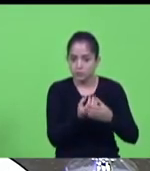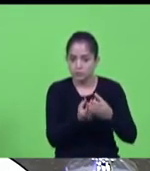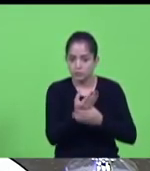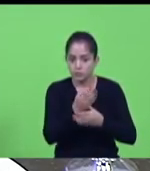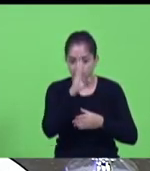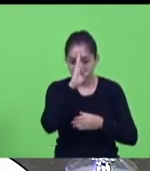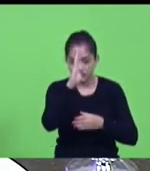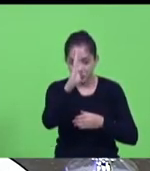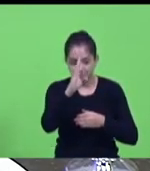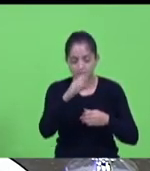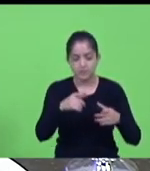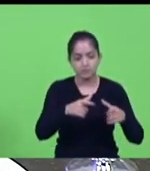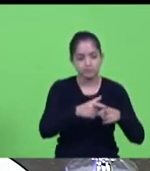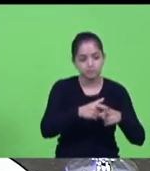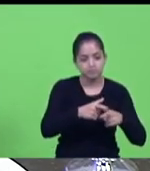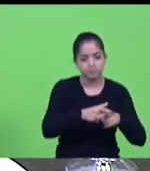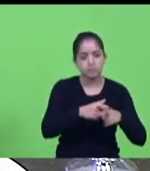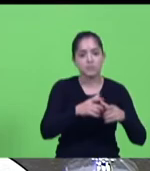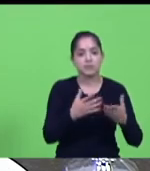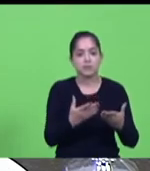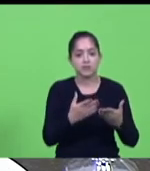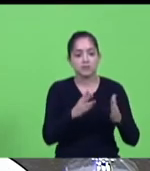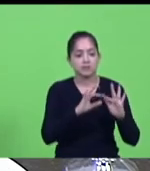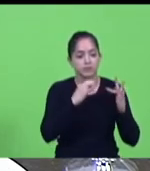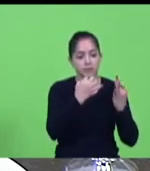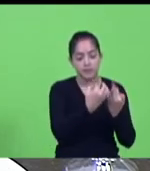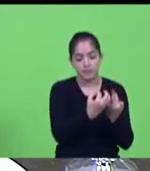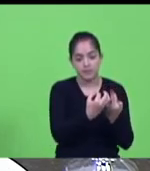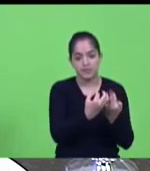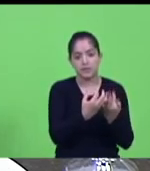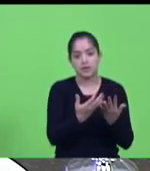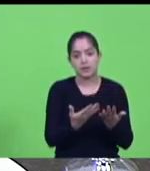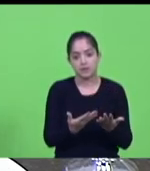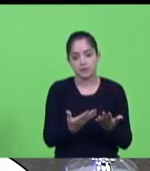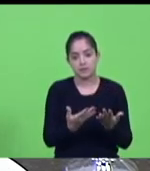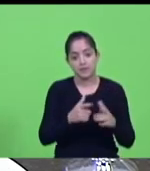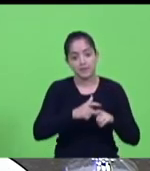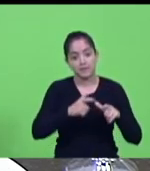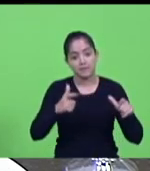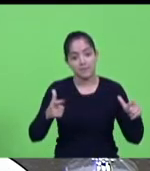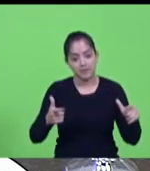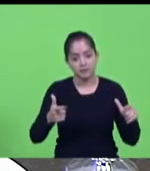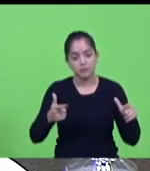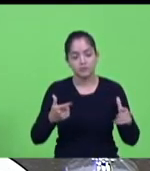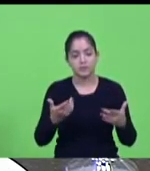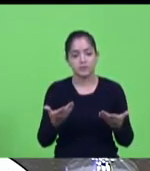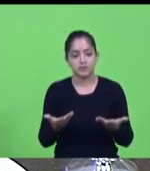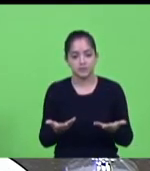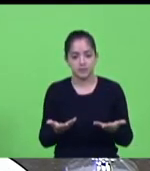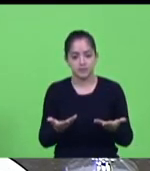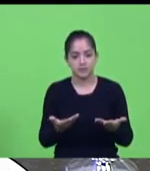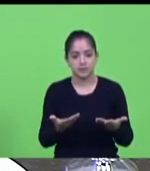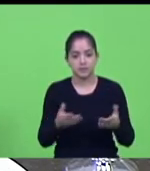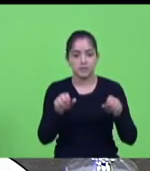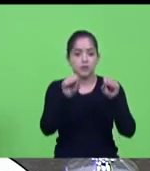especialmente das pequenas propriedades rurais, grande parte deles do